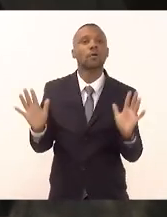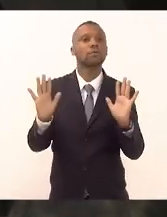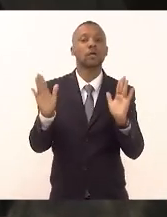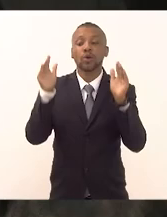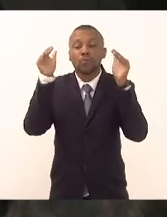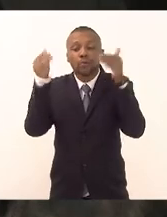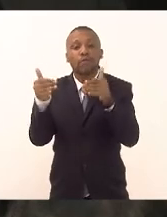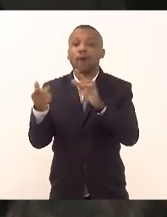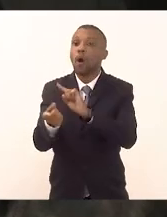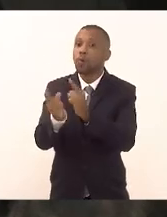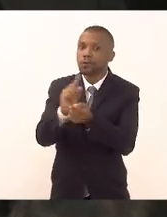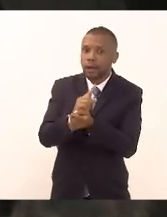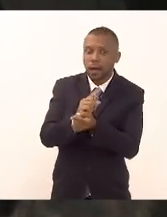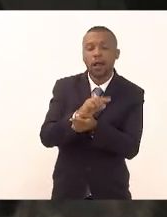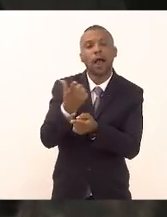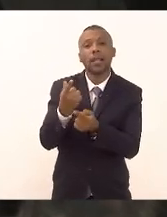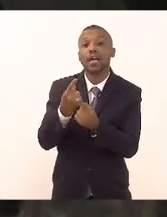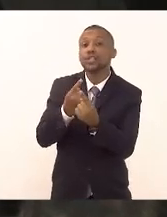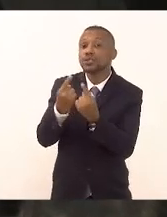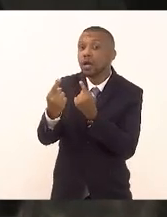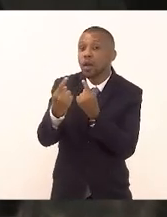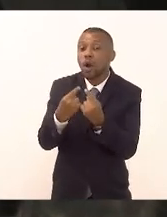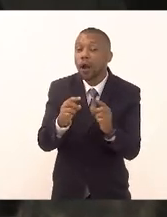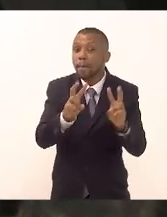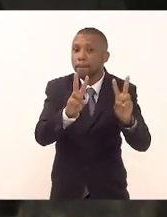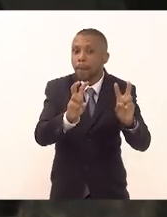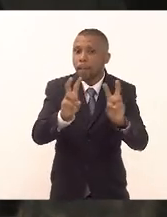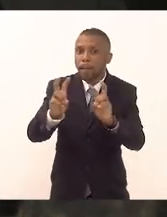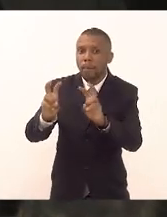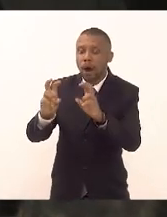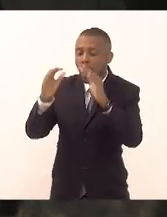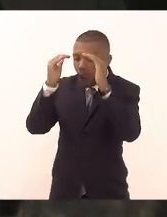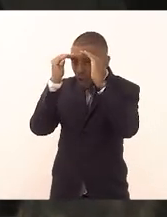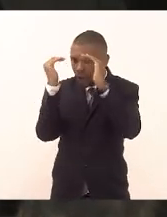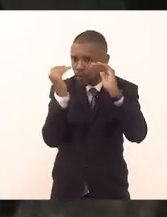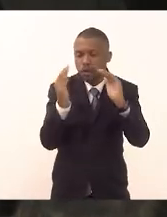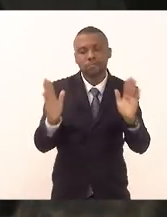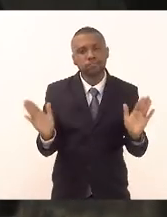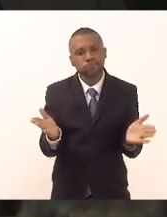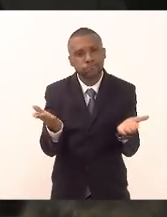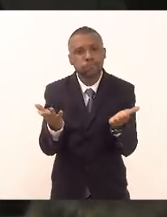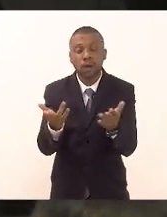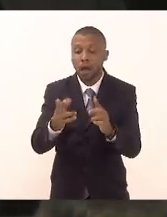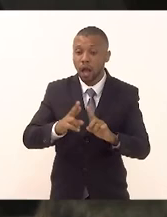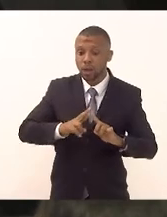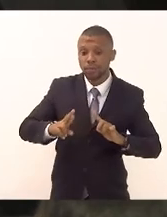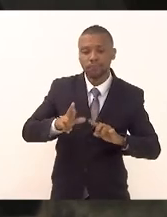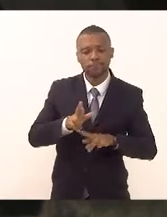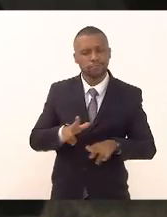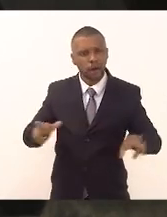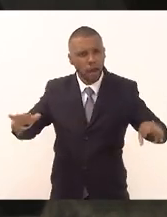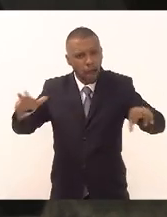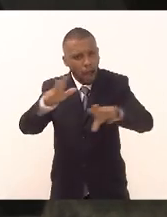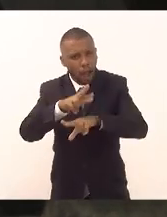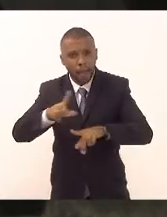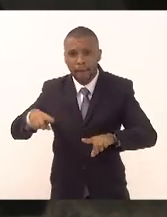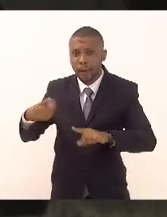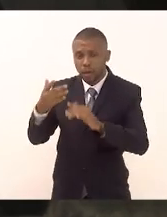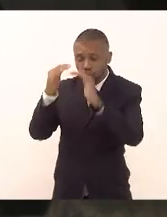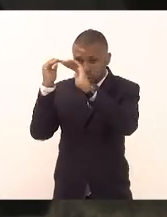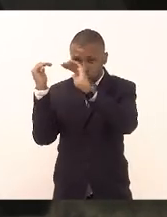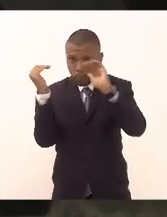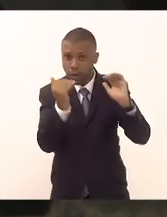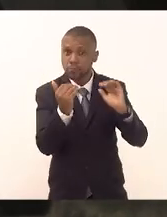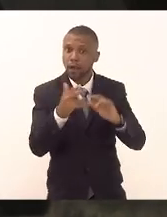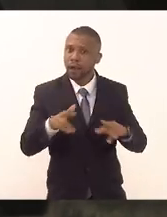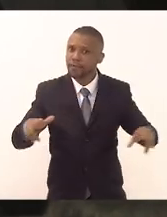especificamente. Ao contrário, ela dialoga, respeita e estimula, né, a diversidade religiosa e o respeito à diversidade religiosa.